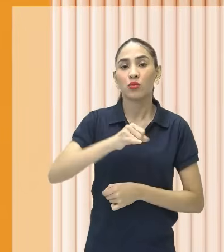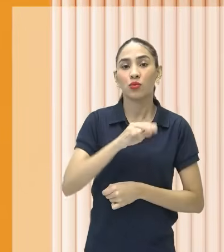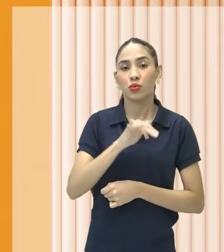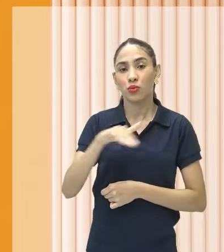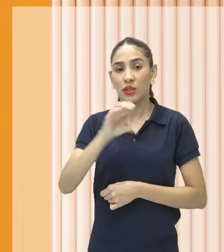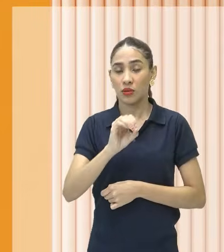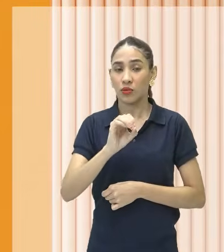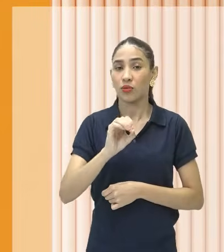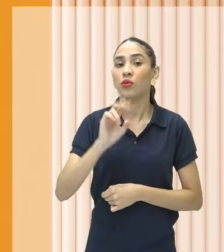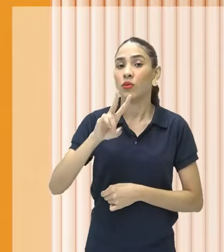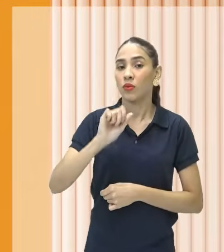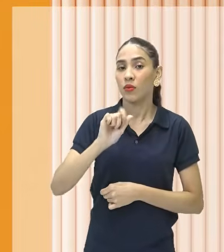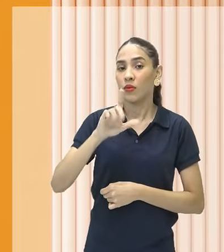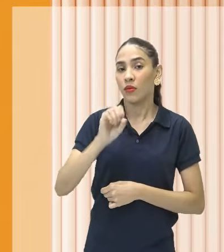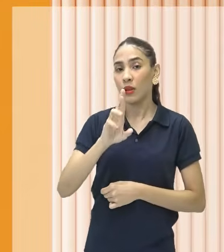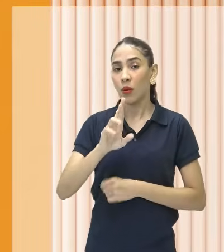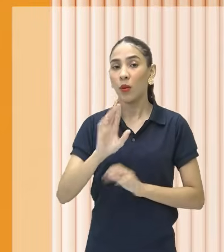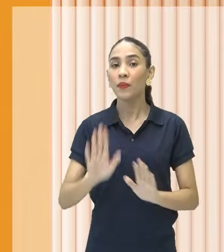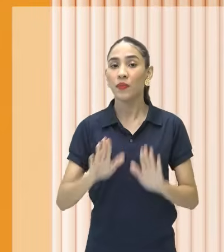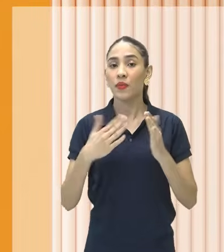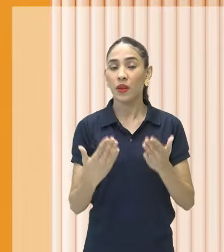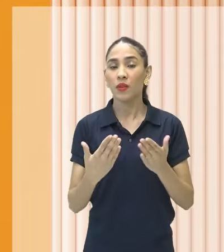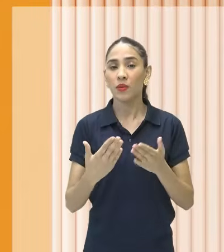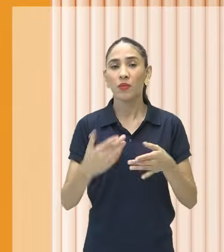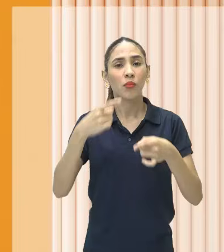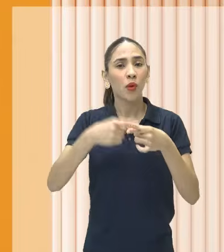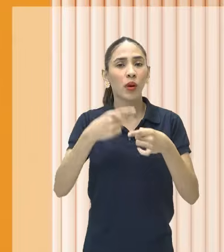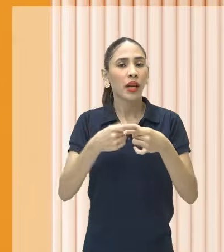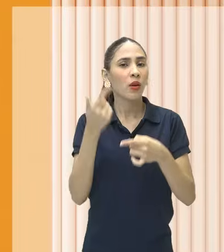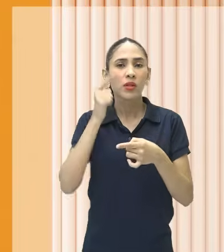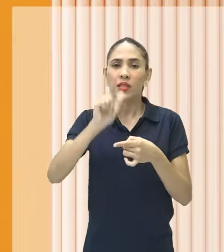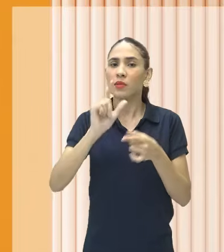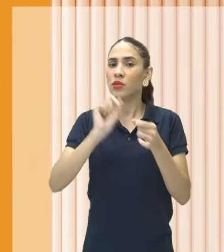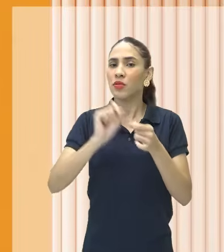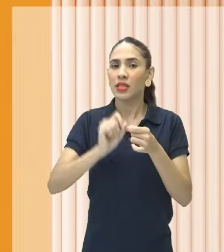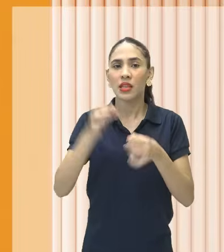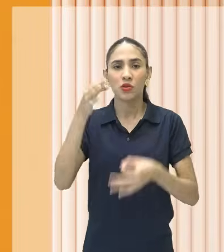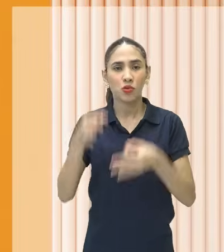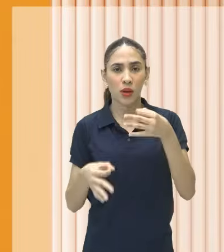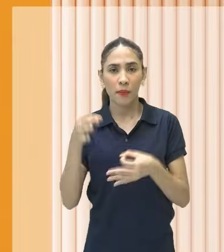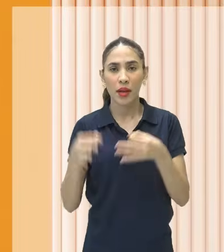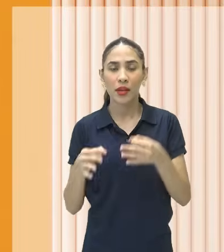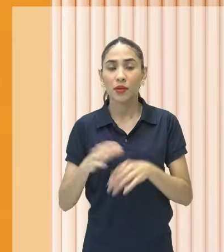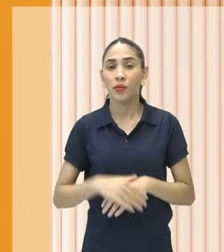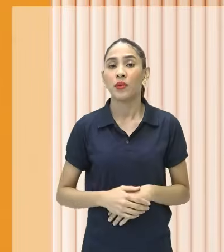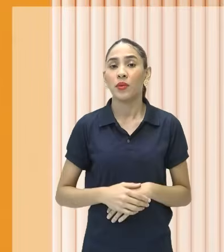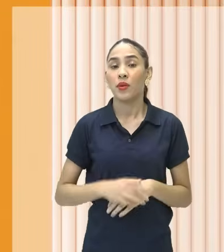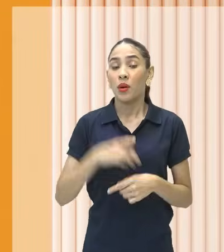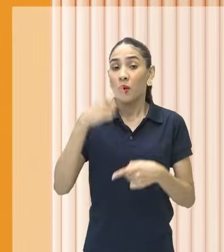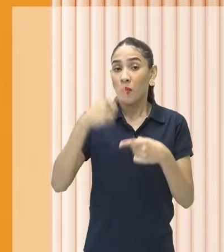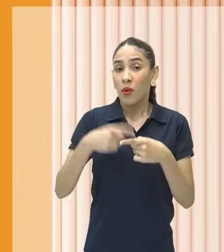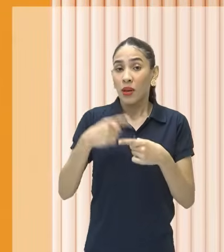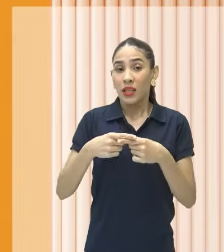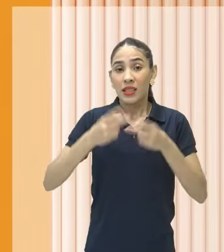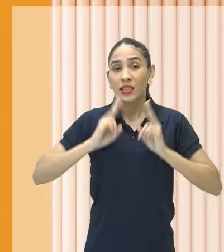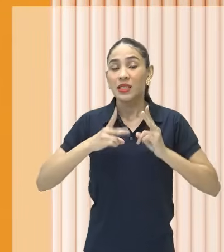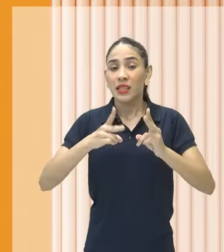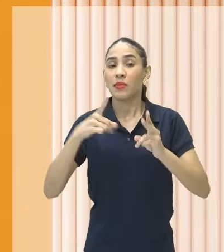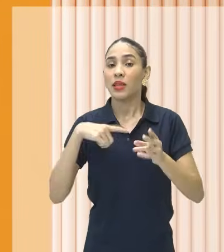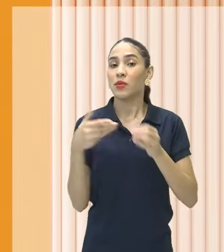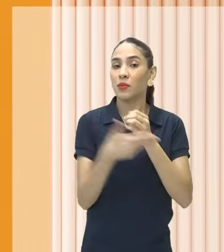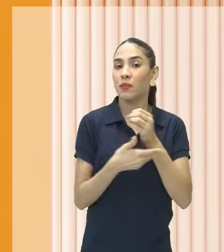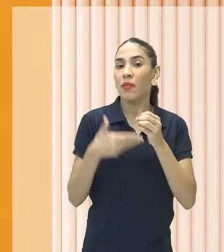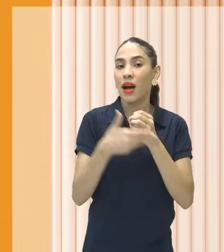valor, né? Então, e por que nós conseguimos fazer um juízo de valor? Porque nós sempre nos